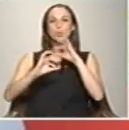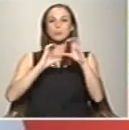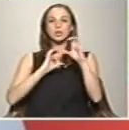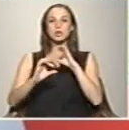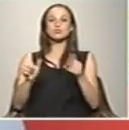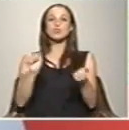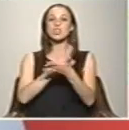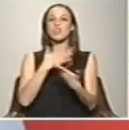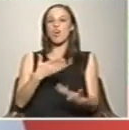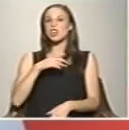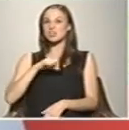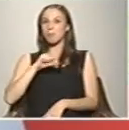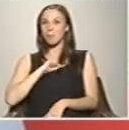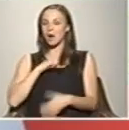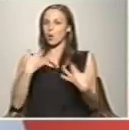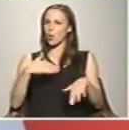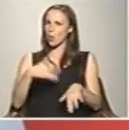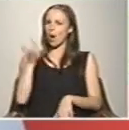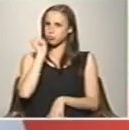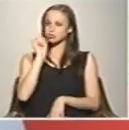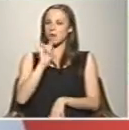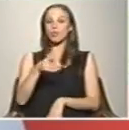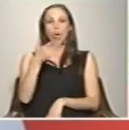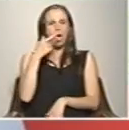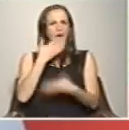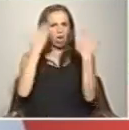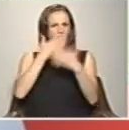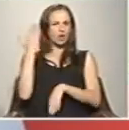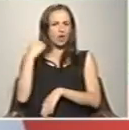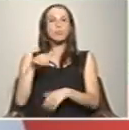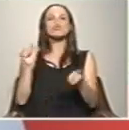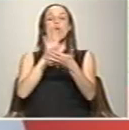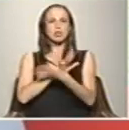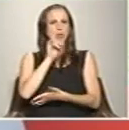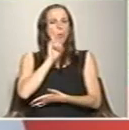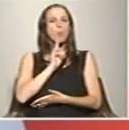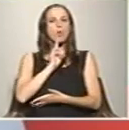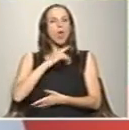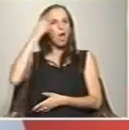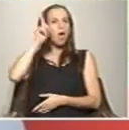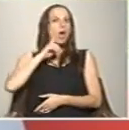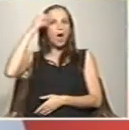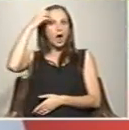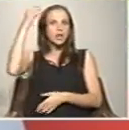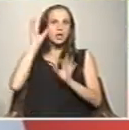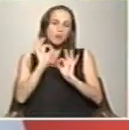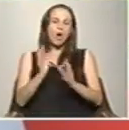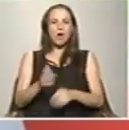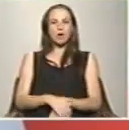agora parece que em Espanha está a dar cargos de realeza, que há dias uma jornalista foi coroada rainha. Por